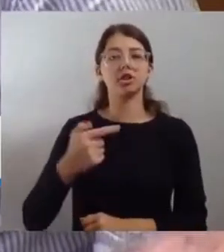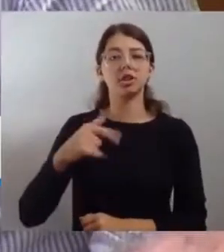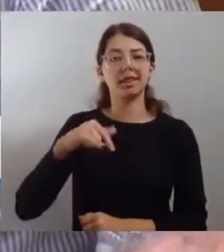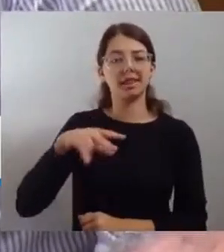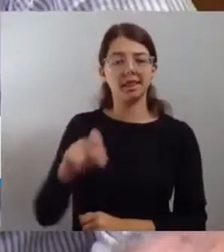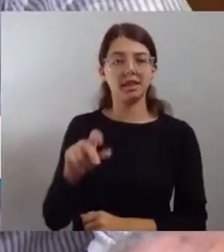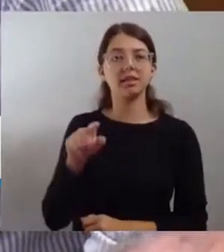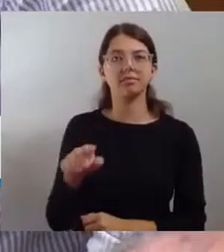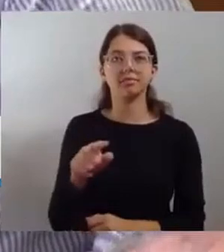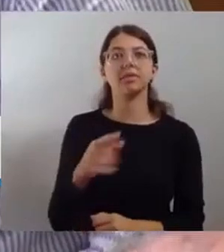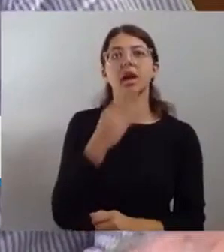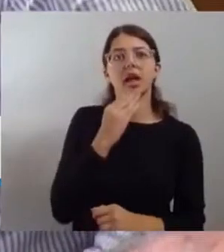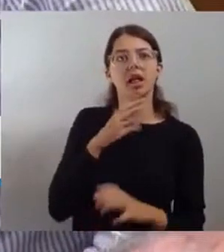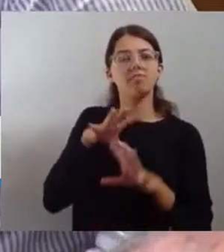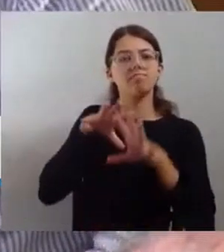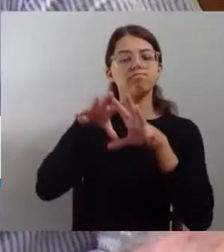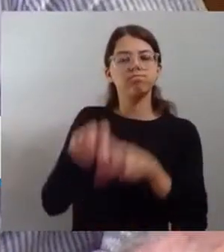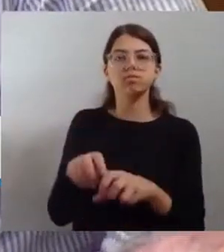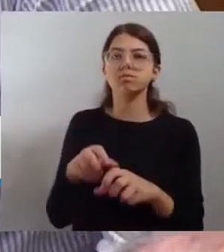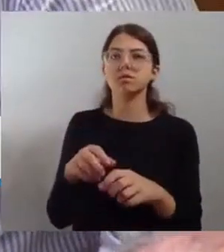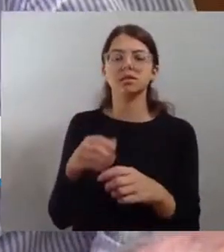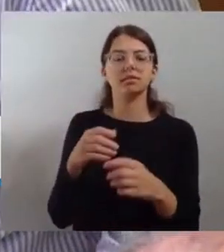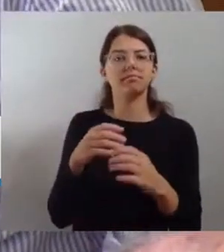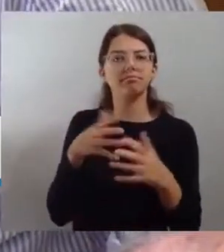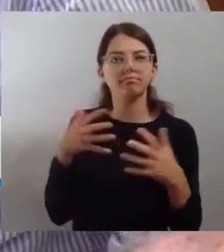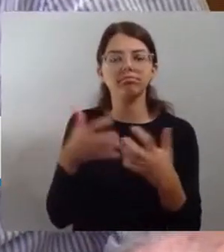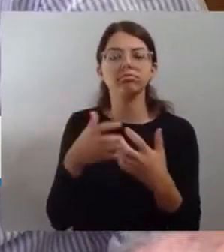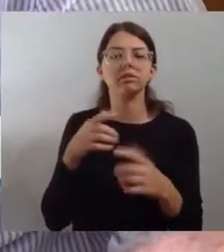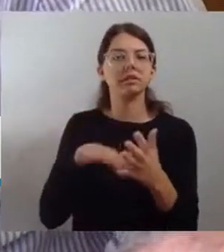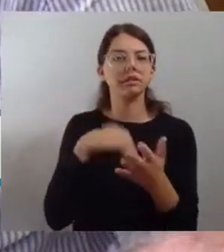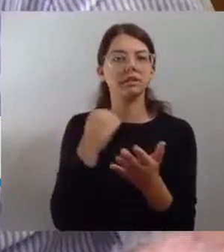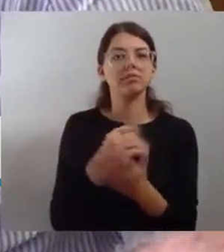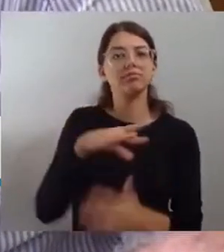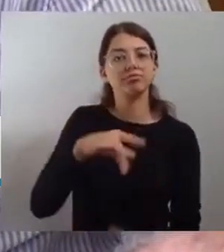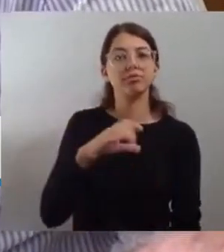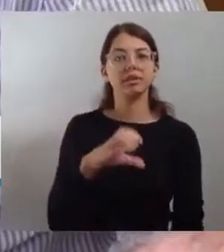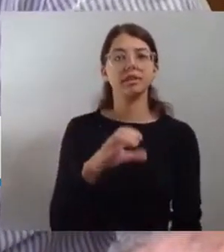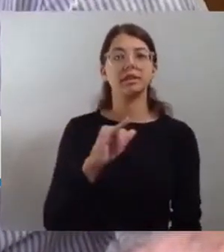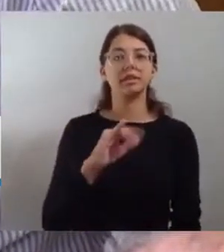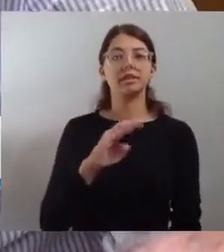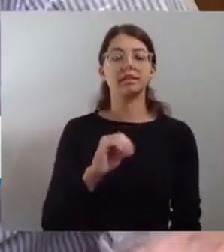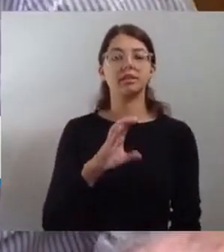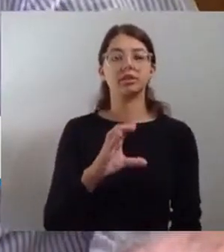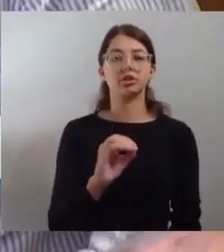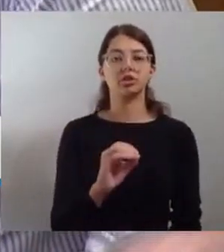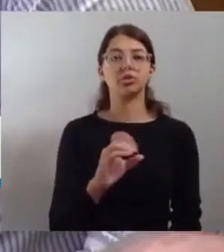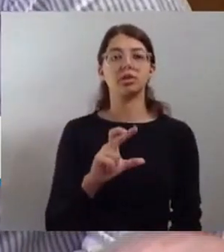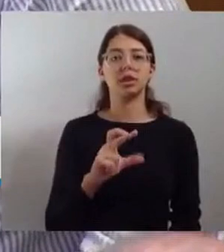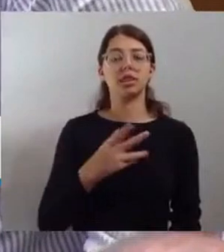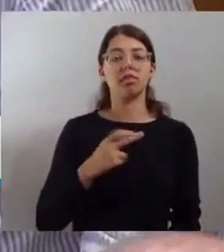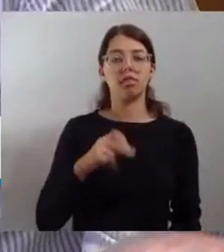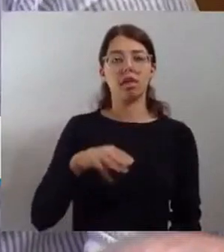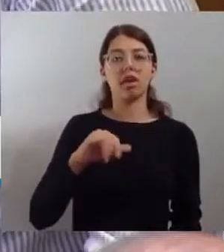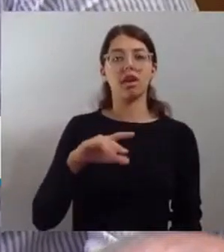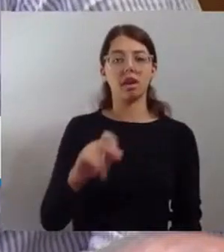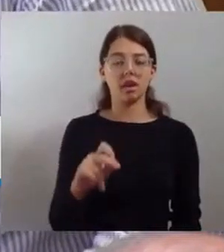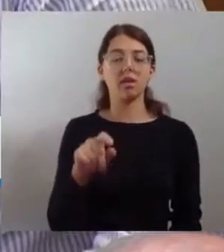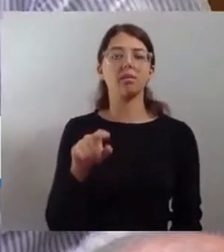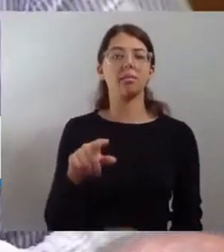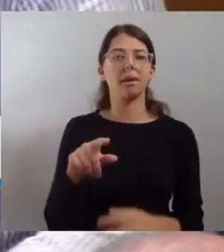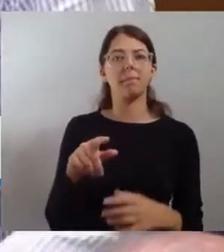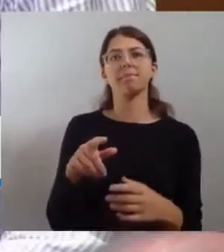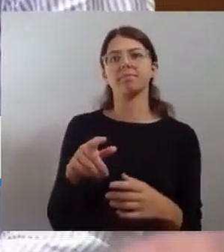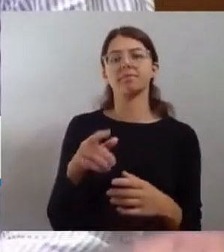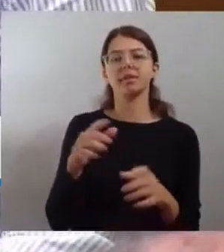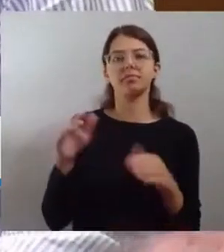Israel, pelo fim dos colonatos na Cisjordânia e pelo fim do sistema de apartheid imposto por Israel aos palestinianos. Tudo